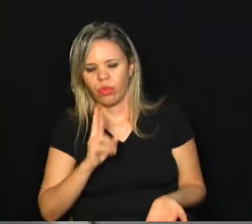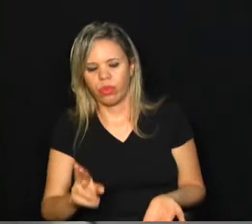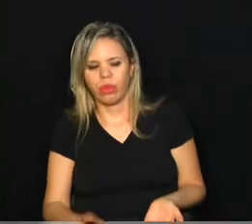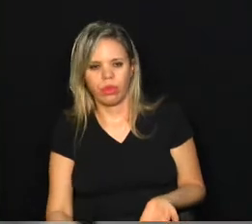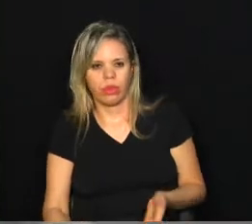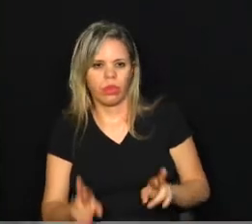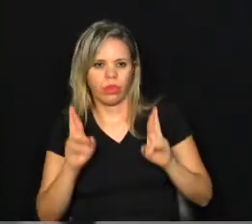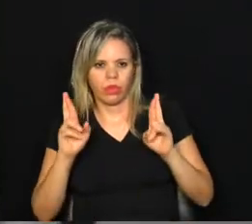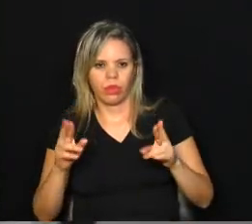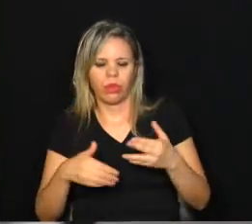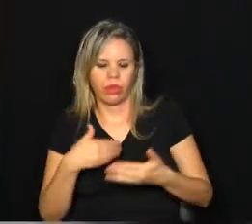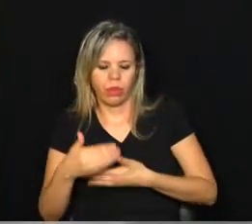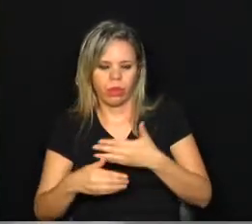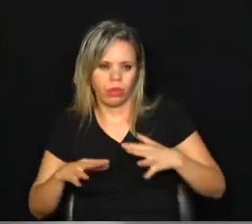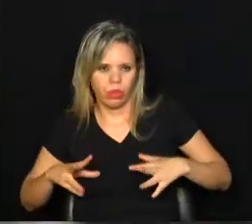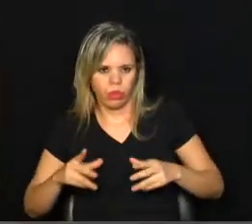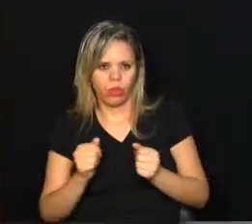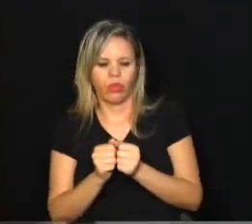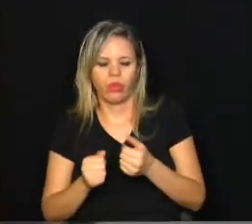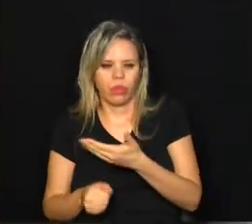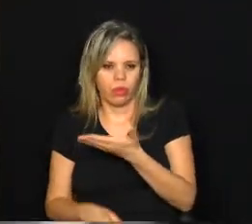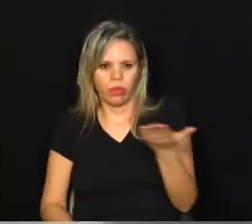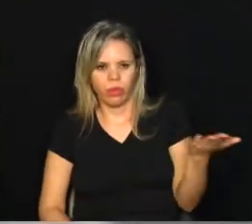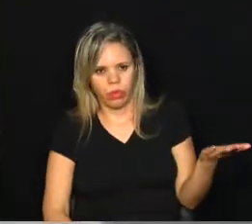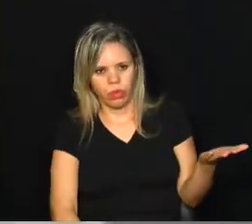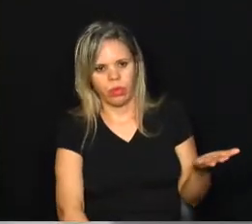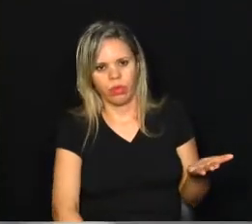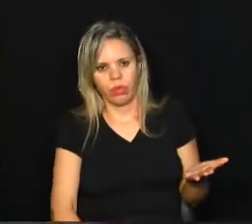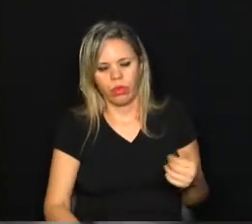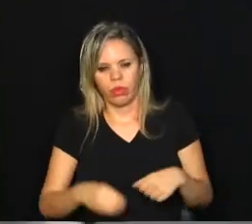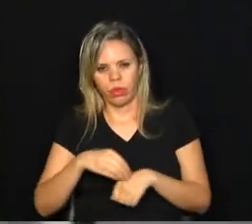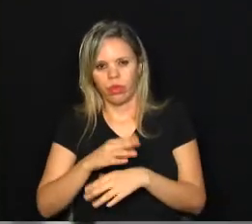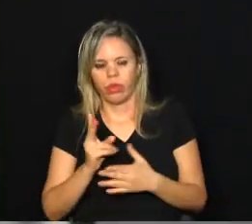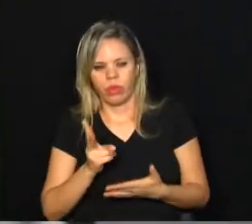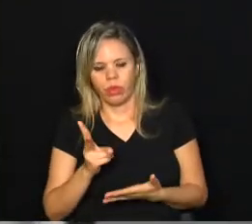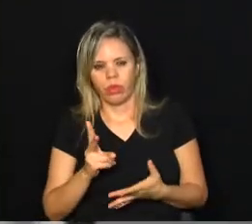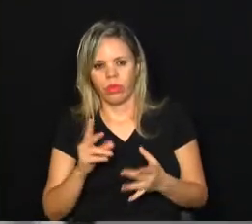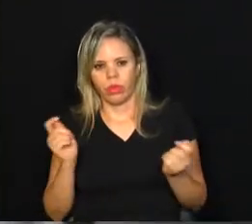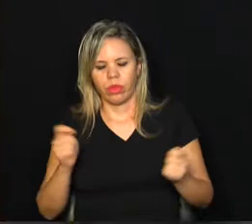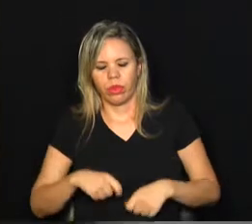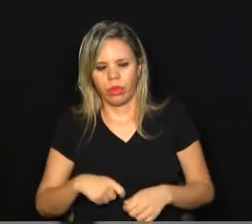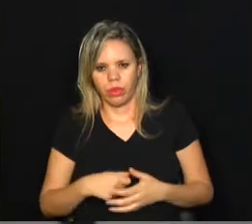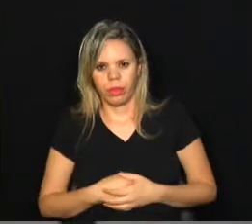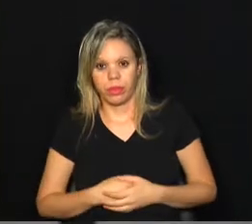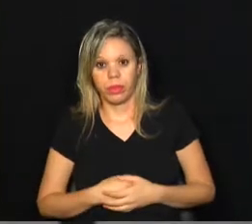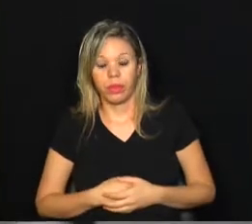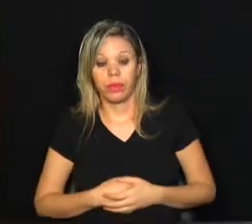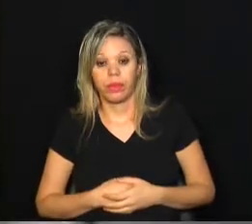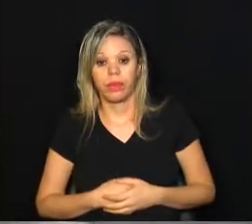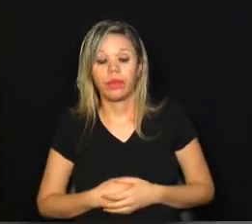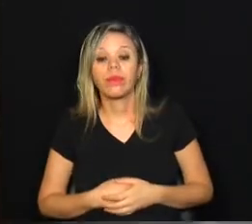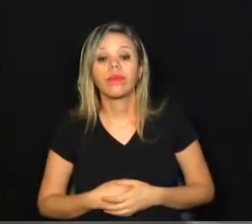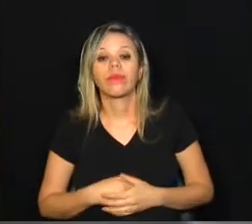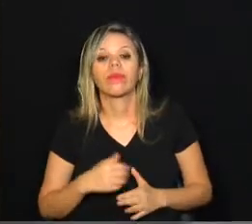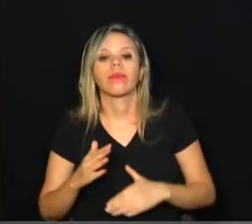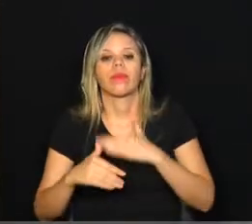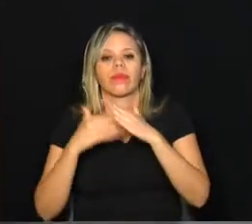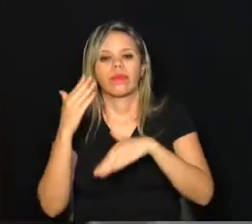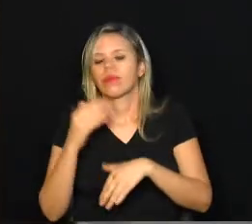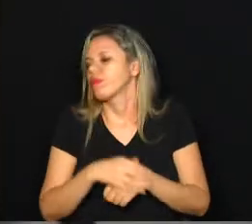espero, nesse processo todo junto com vocês, de poder colaborar com vocês sempre quando for possível, nesse desenvolvimento,